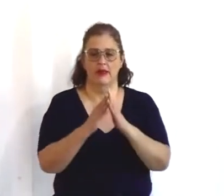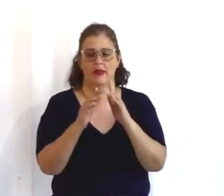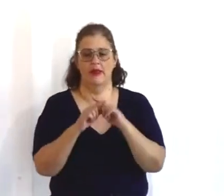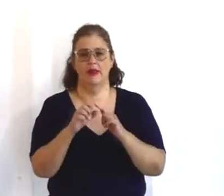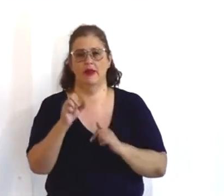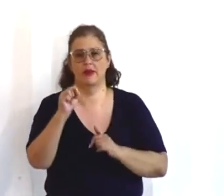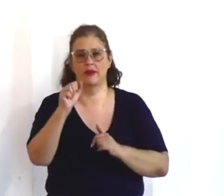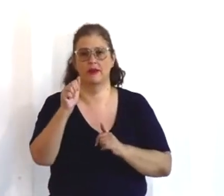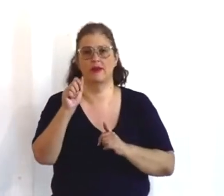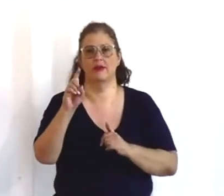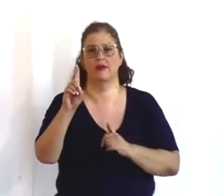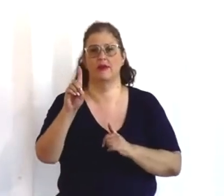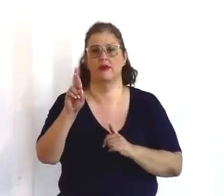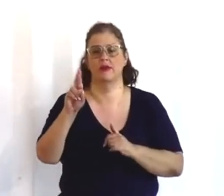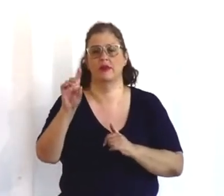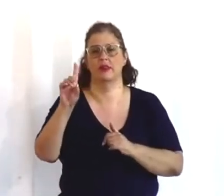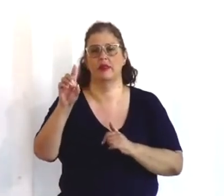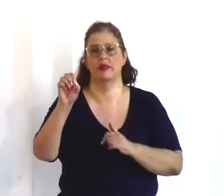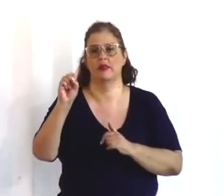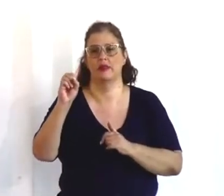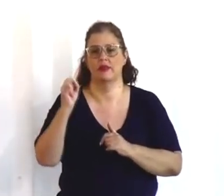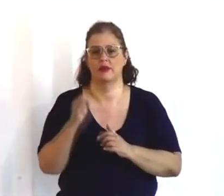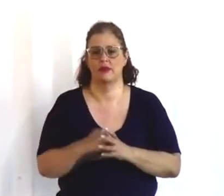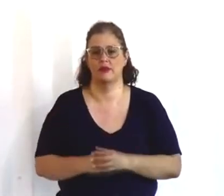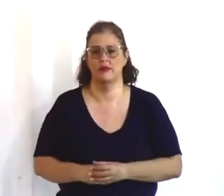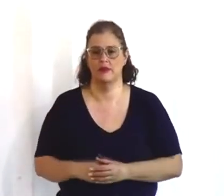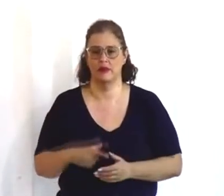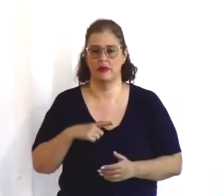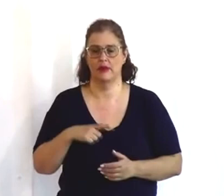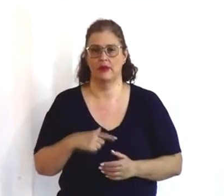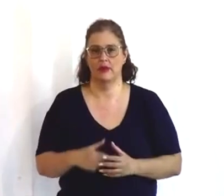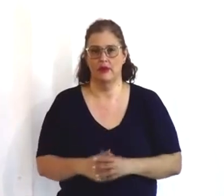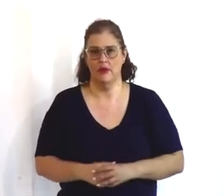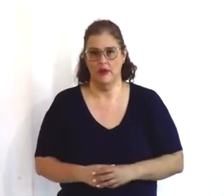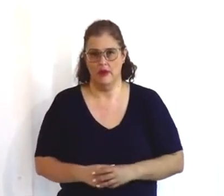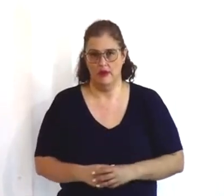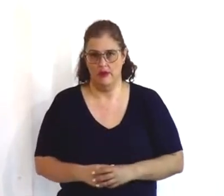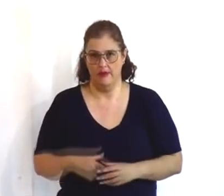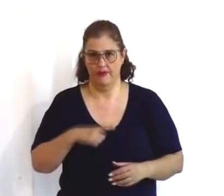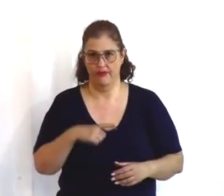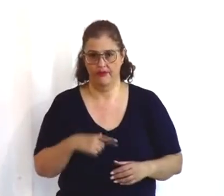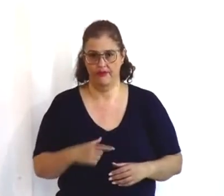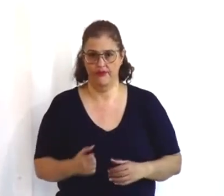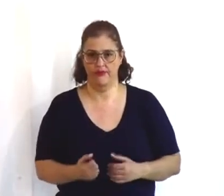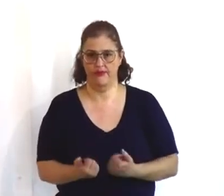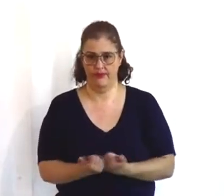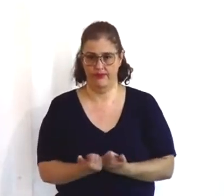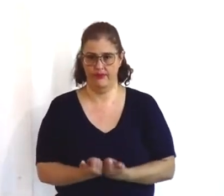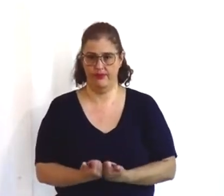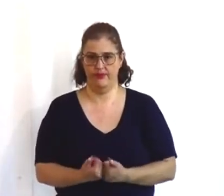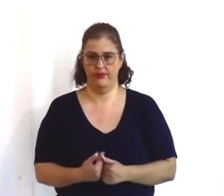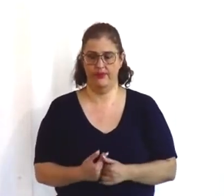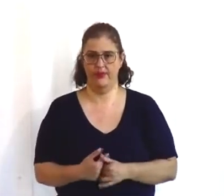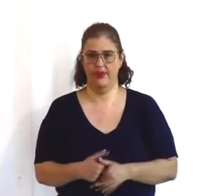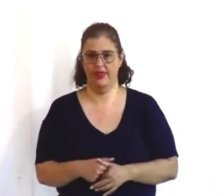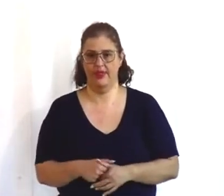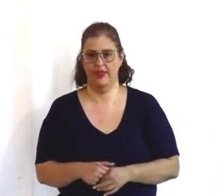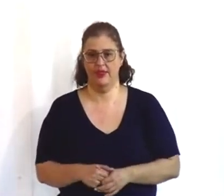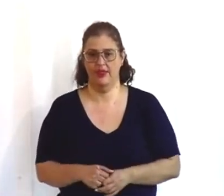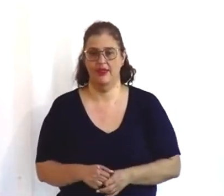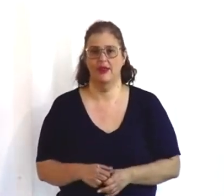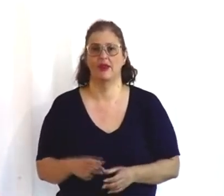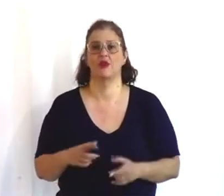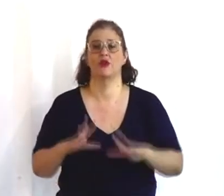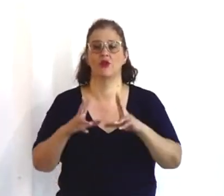uma promessa do vencedor dos vencedores, e como eu disse há pouco e vou repetir, todas essas promessas está reservada